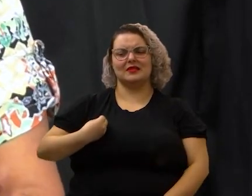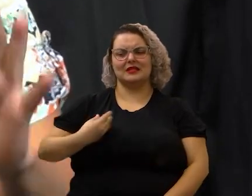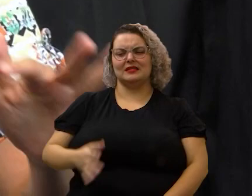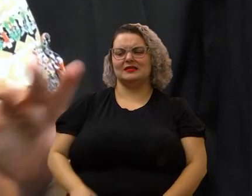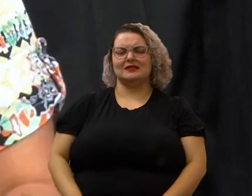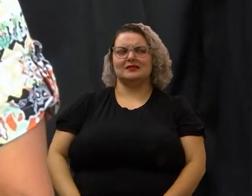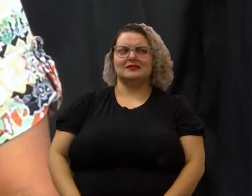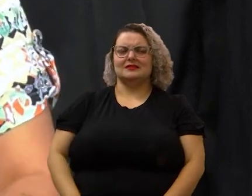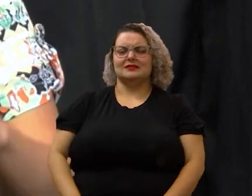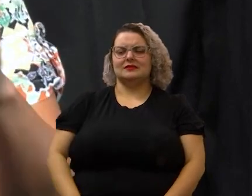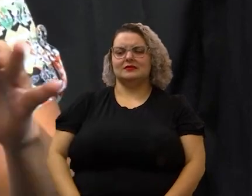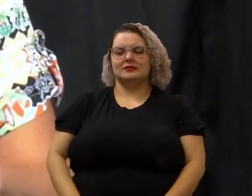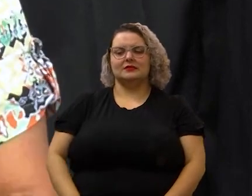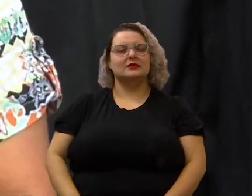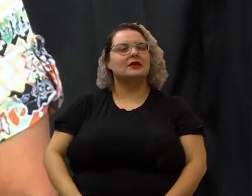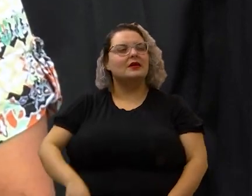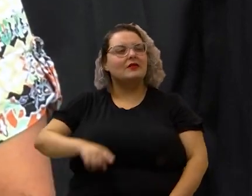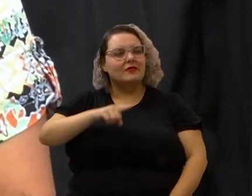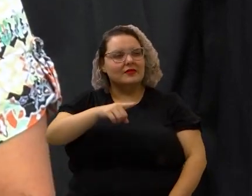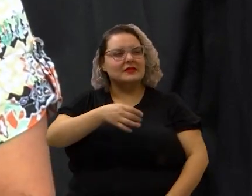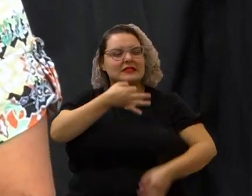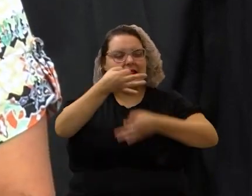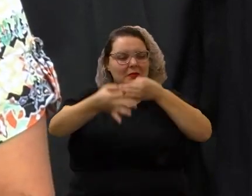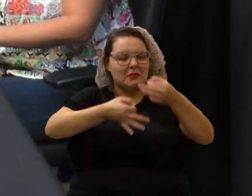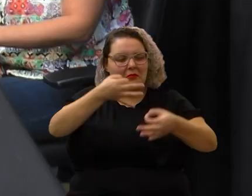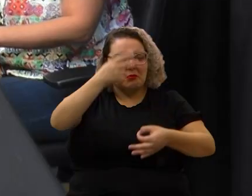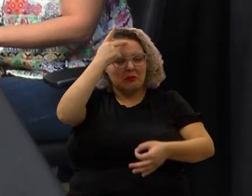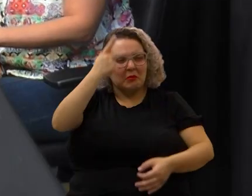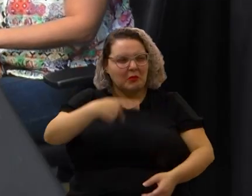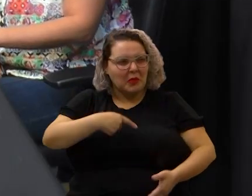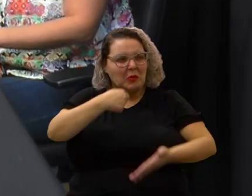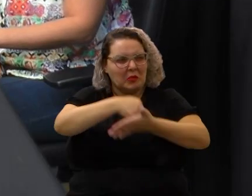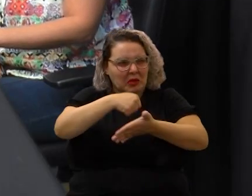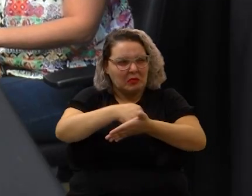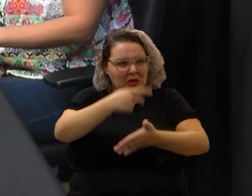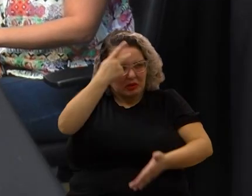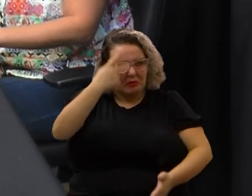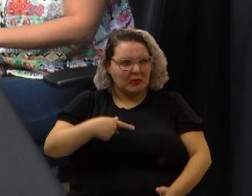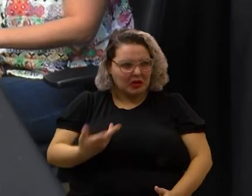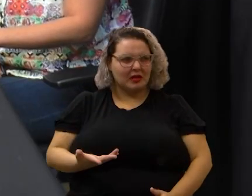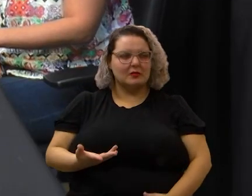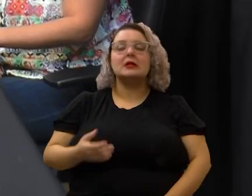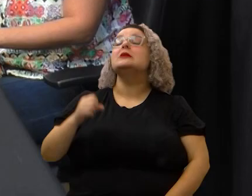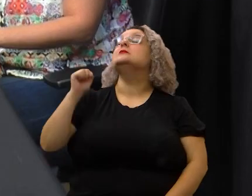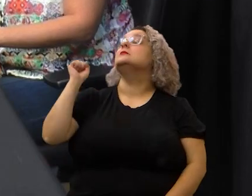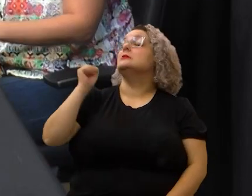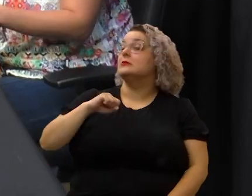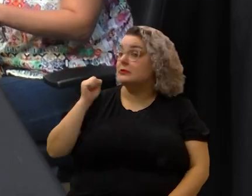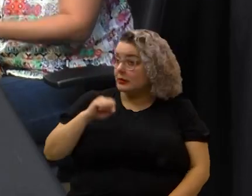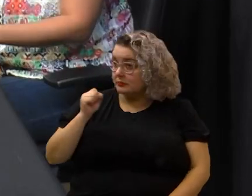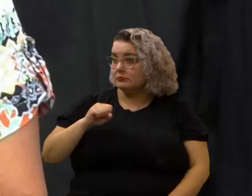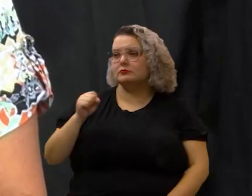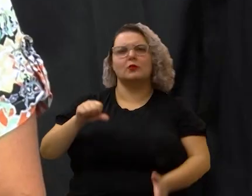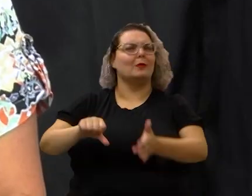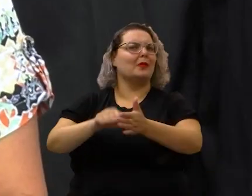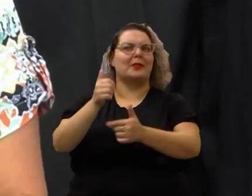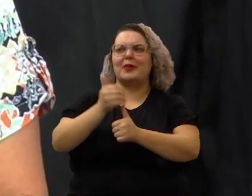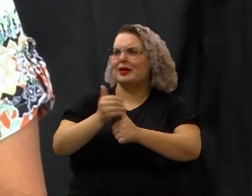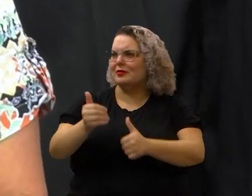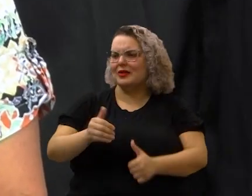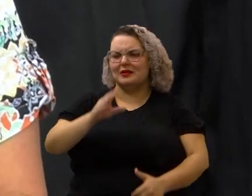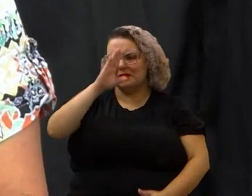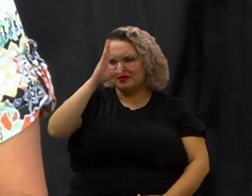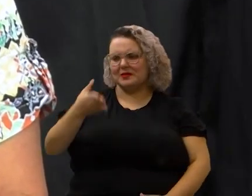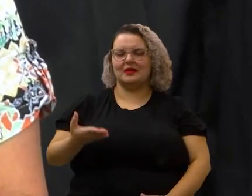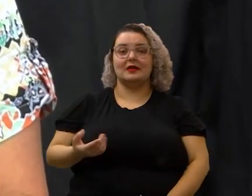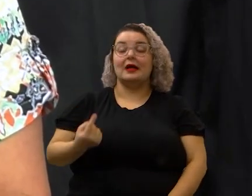numa fase da minha vida que eu falo assim... Você já foi muito autocrítica? Já fui bastante. Principalmente quando, acho que no primeiro